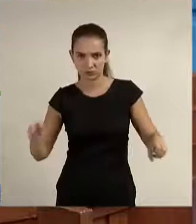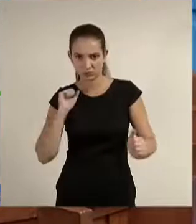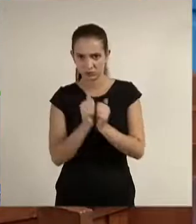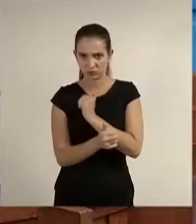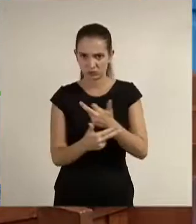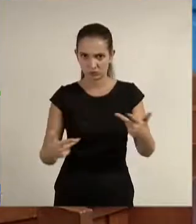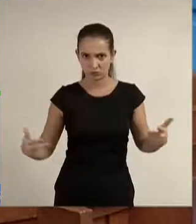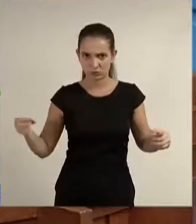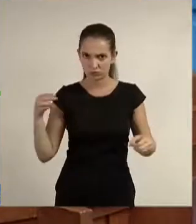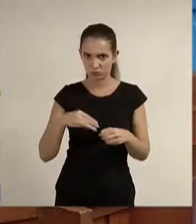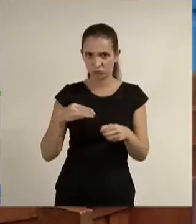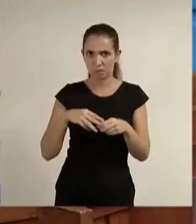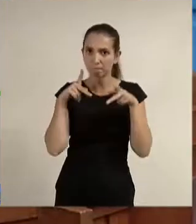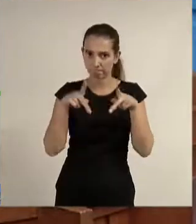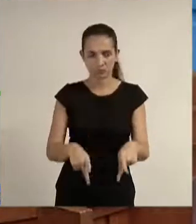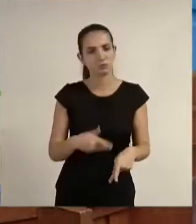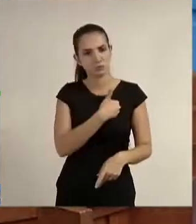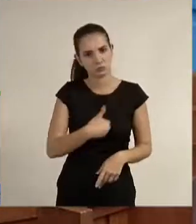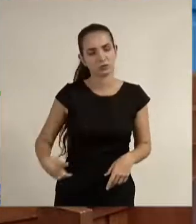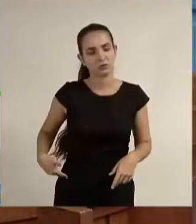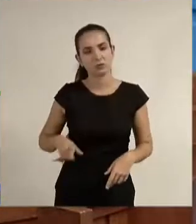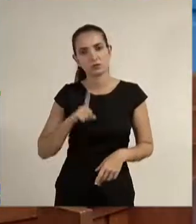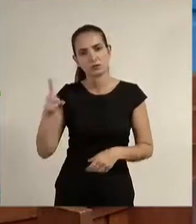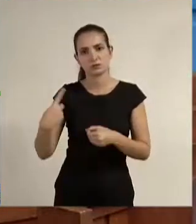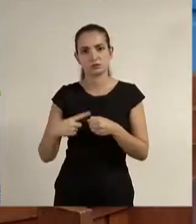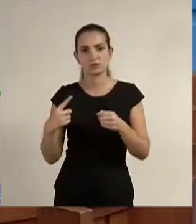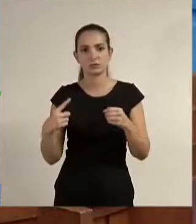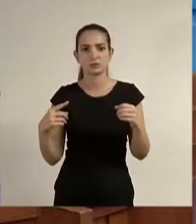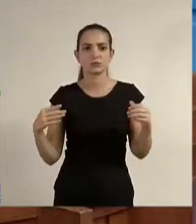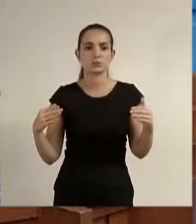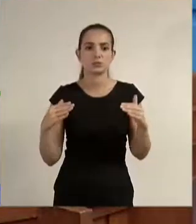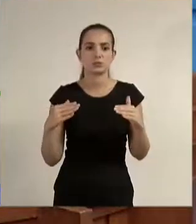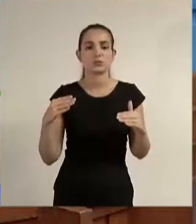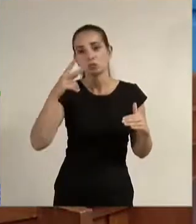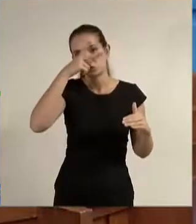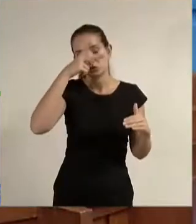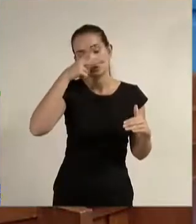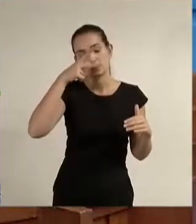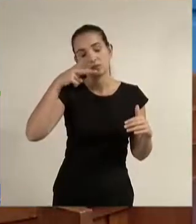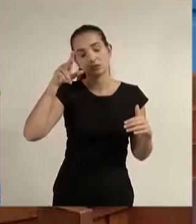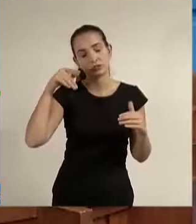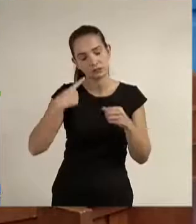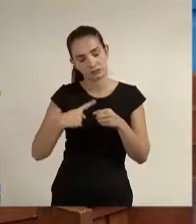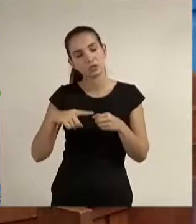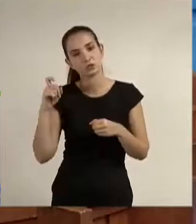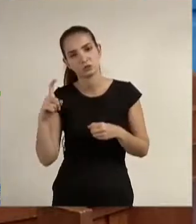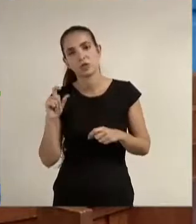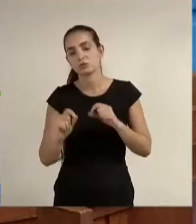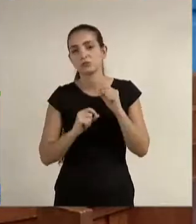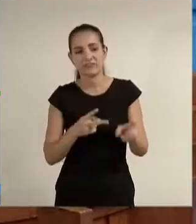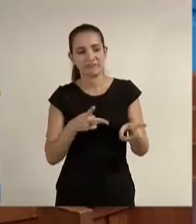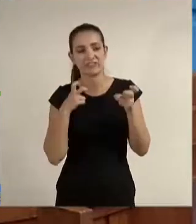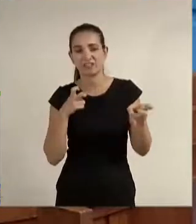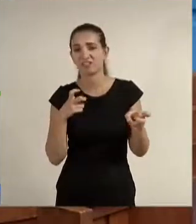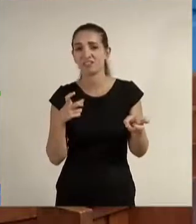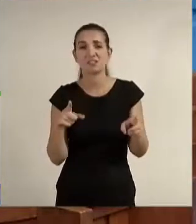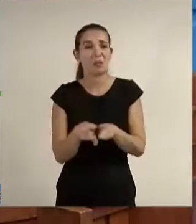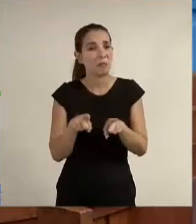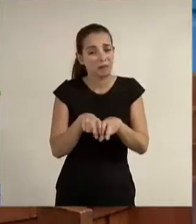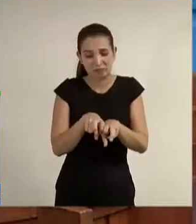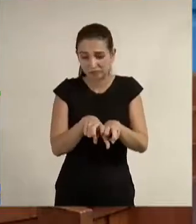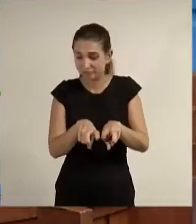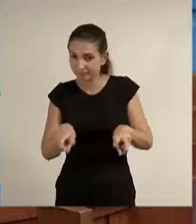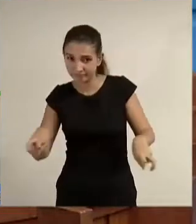municipal, da Prefeitura, que está caindo aos pedaços. Também nada foi feito. E